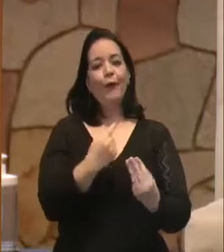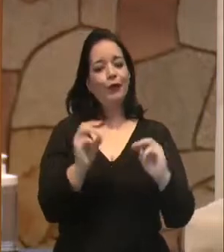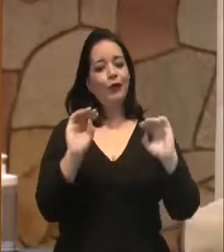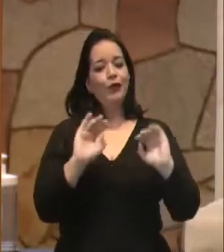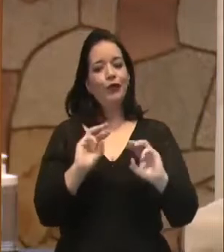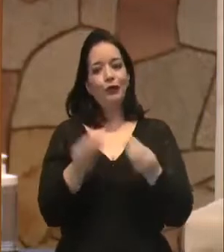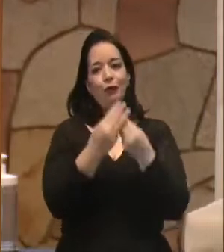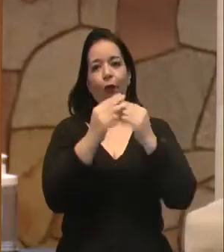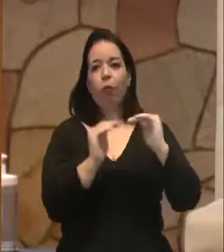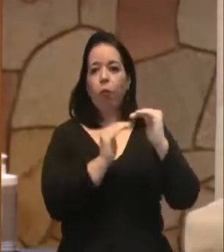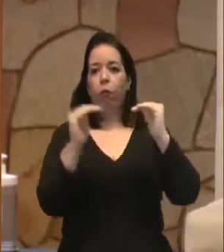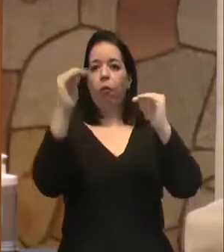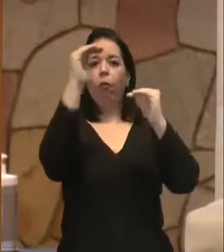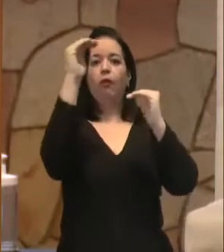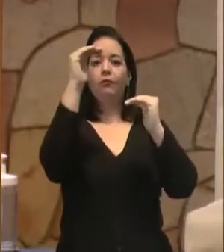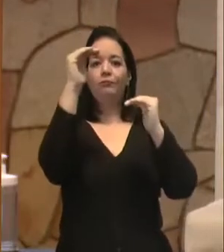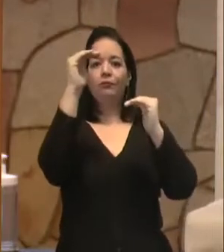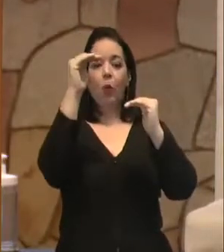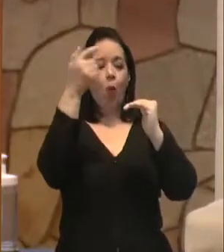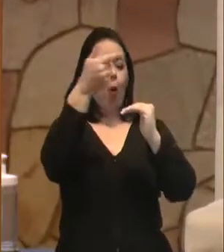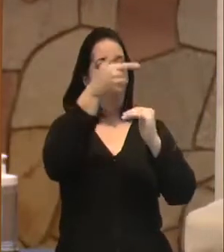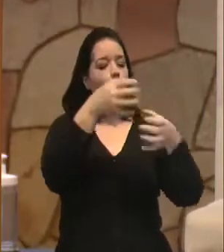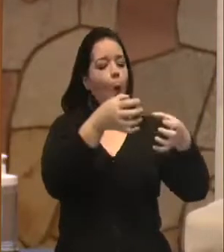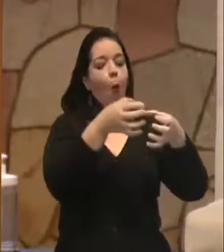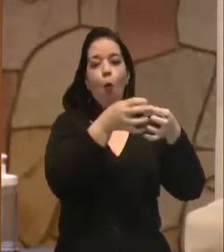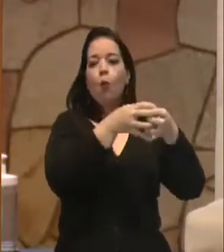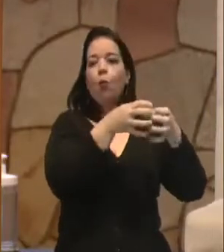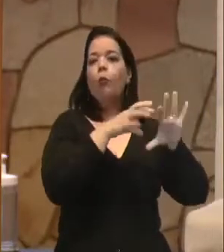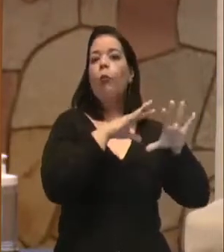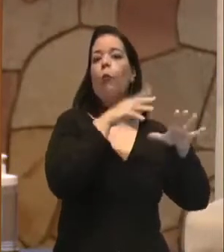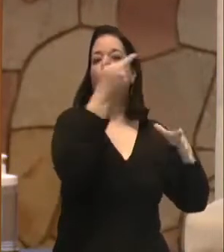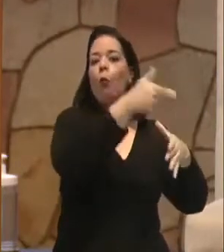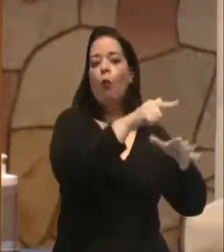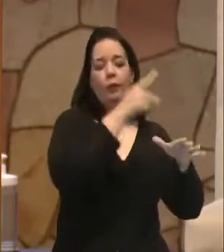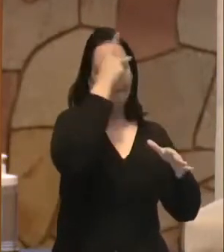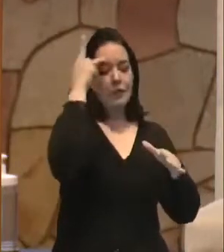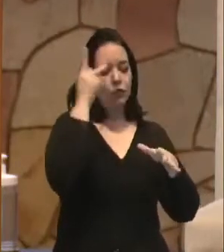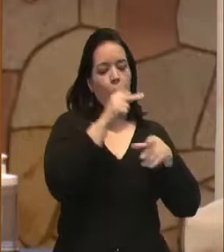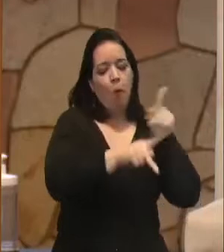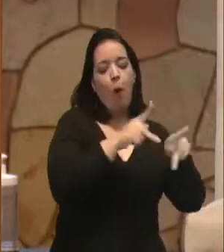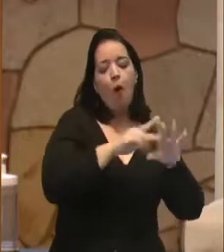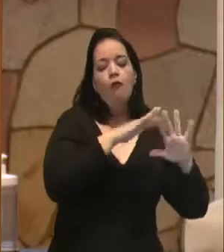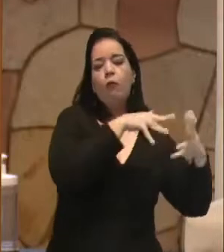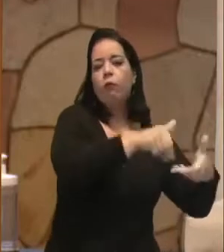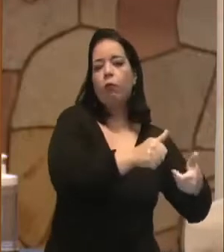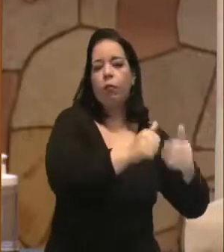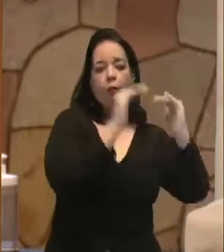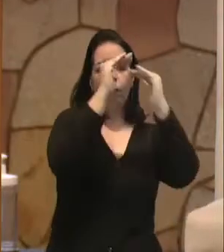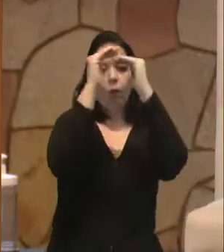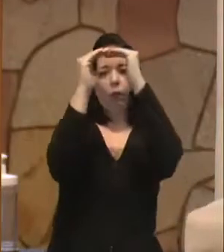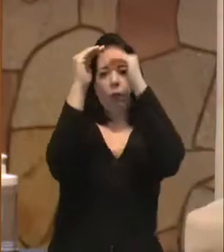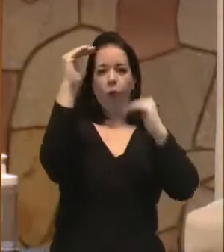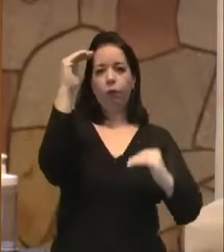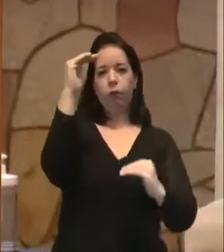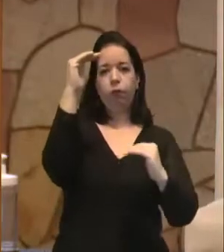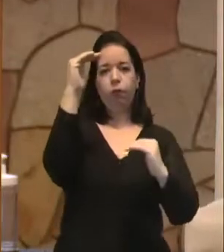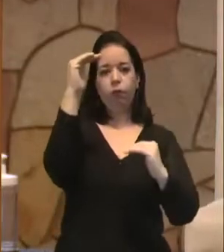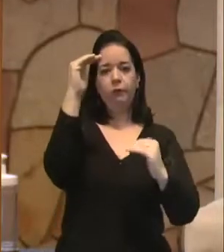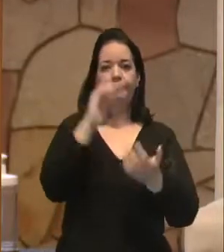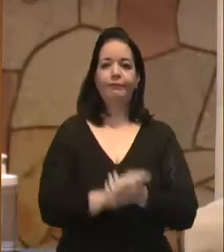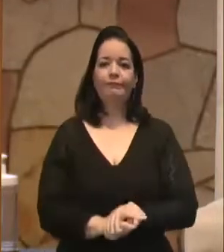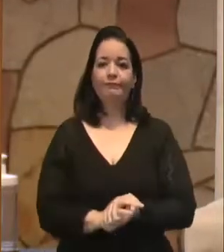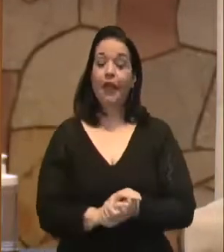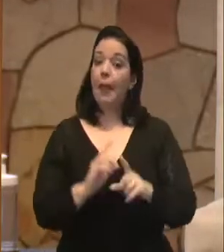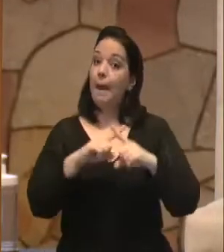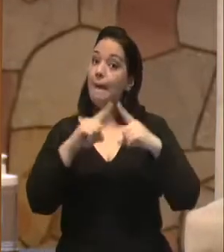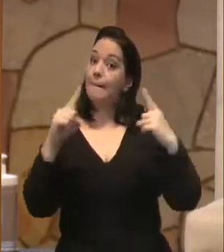diferente, porque os judeus não reconheceram isso. Lá em Gênesis, Deus disse para Abraão: em ti serão